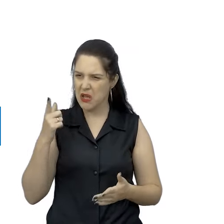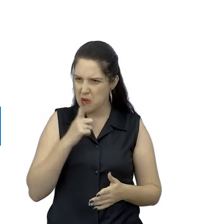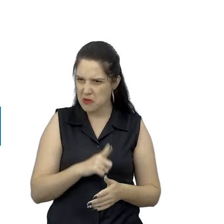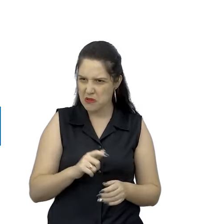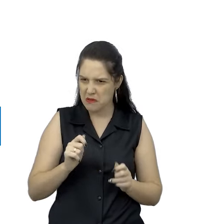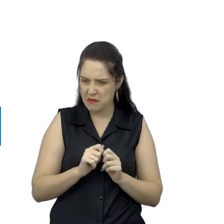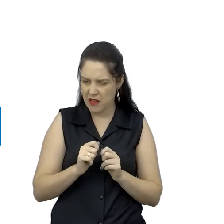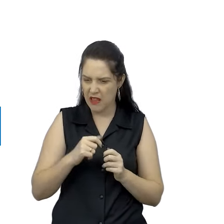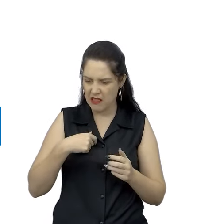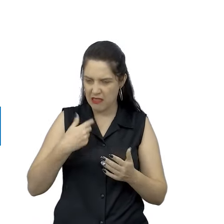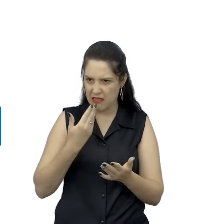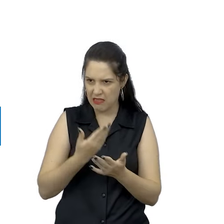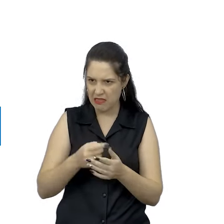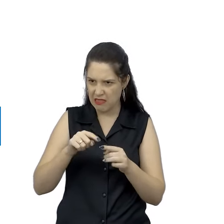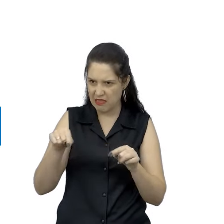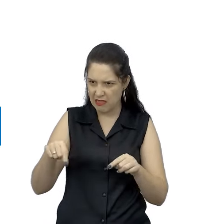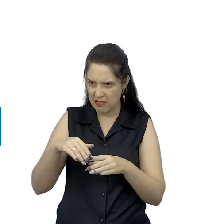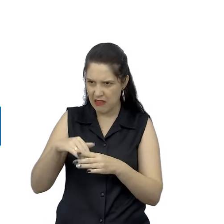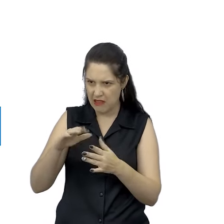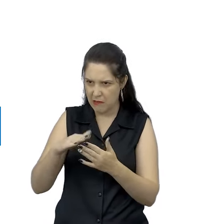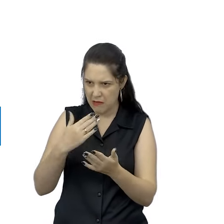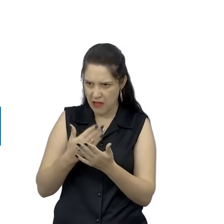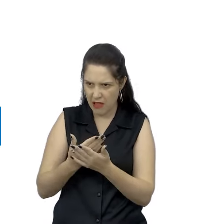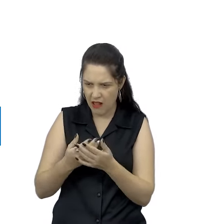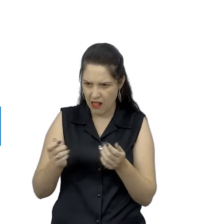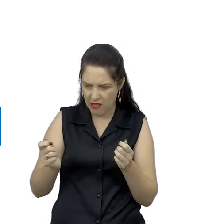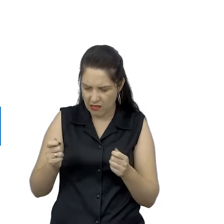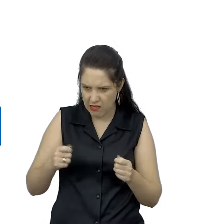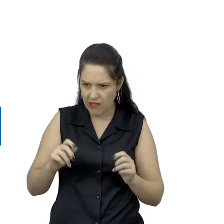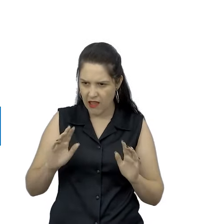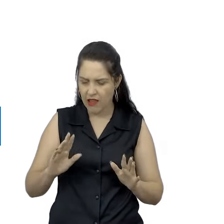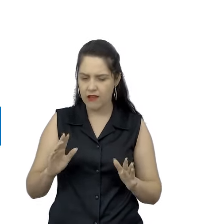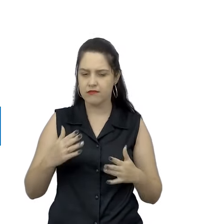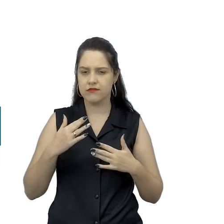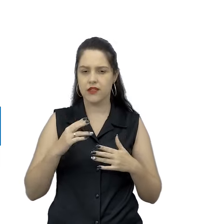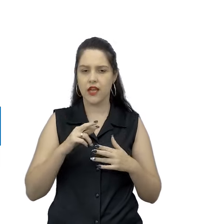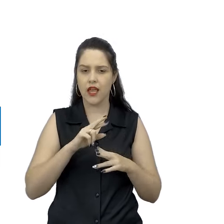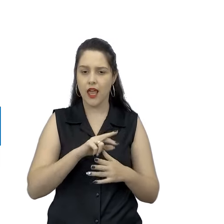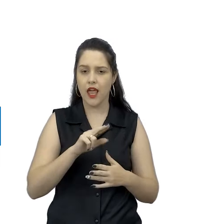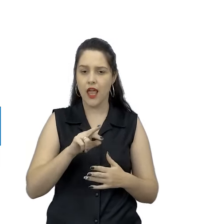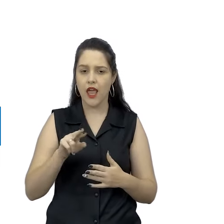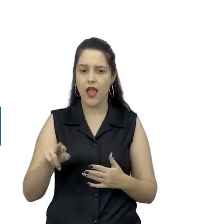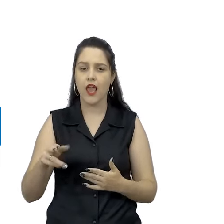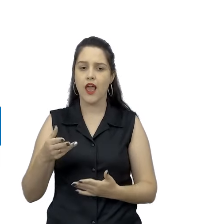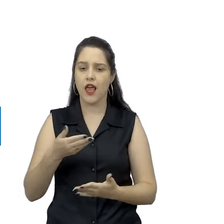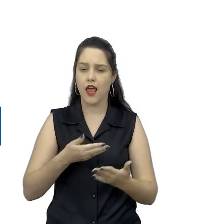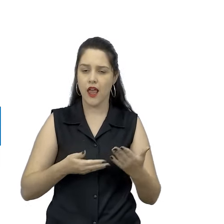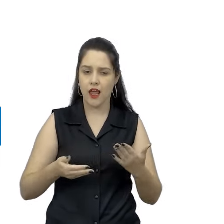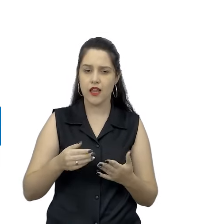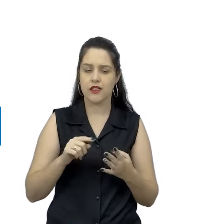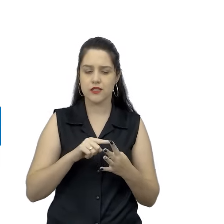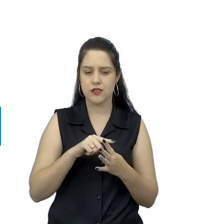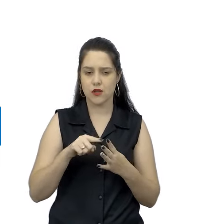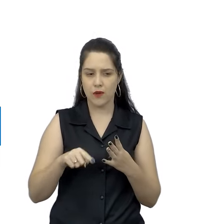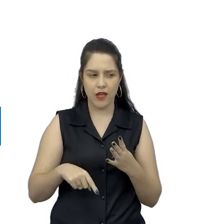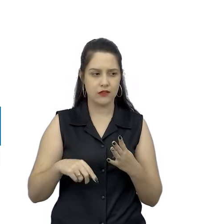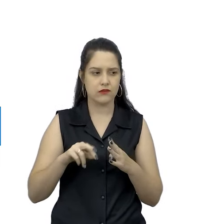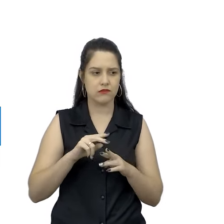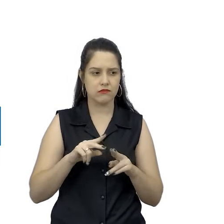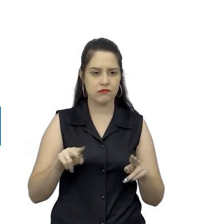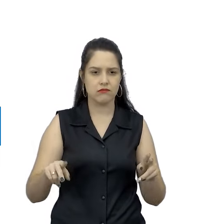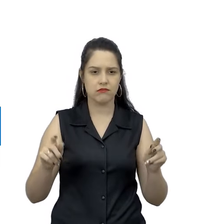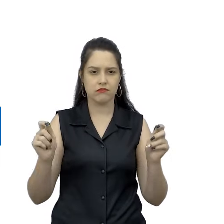da minha aula, dentro da minha proposta, eu estou conseguindo estabelecer relações entre essas 4 situações, entre a